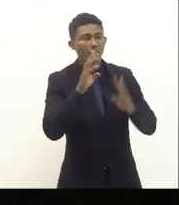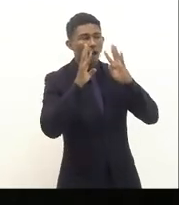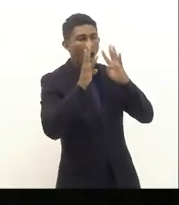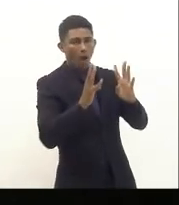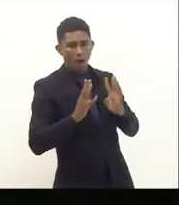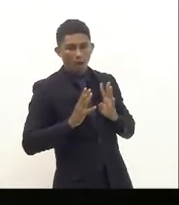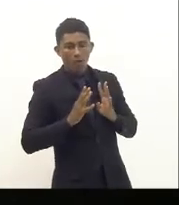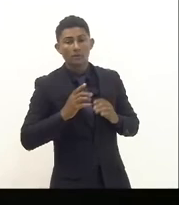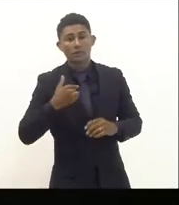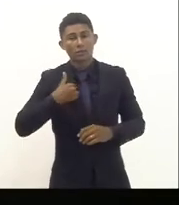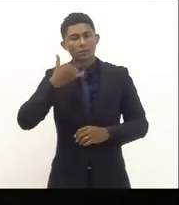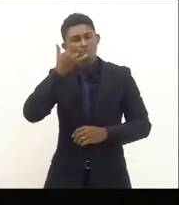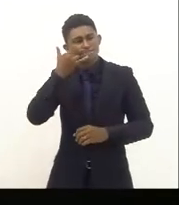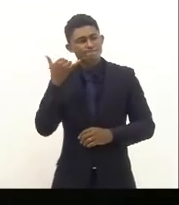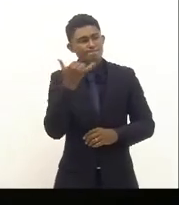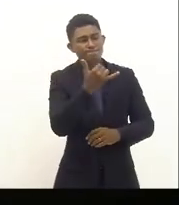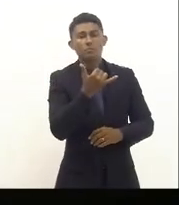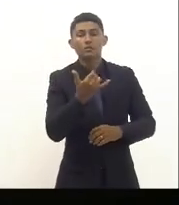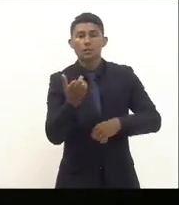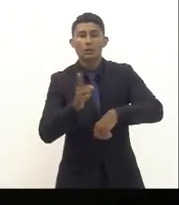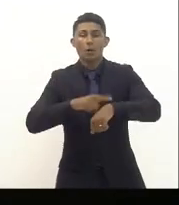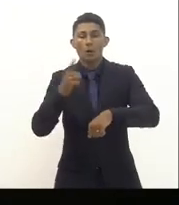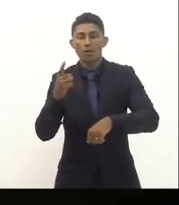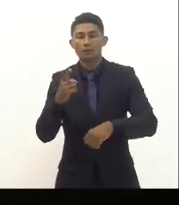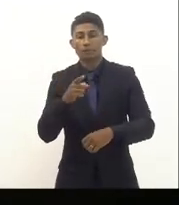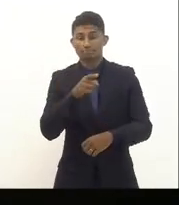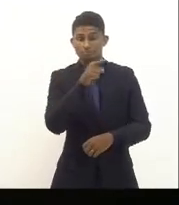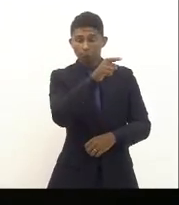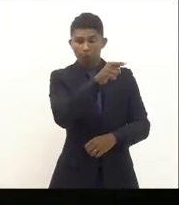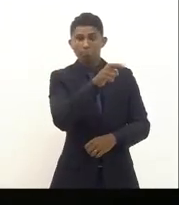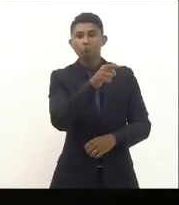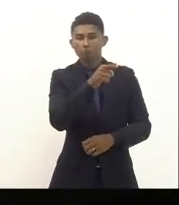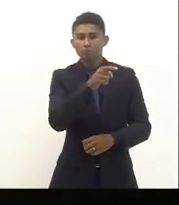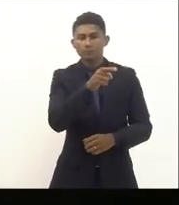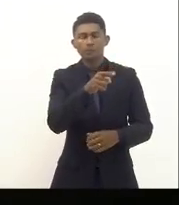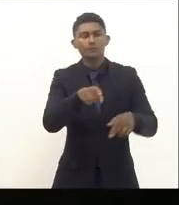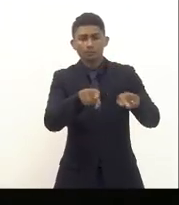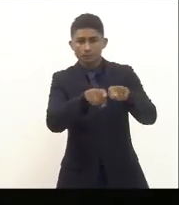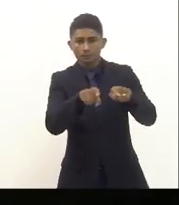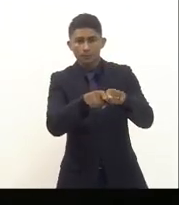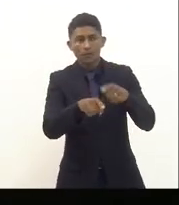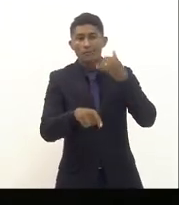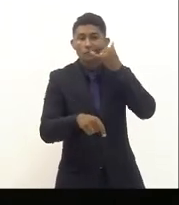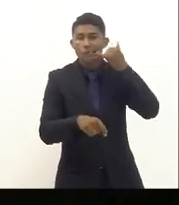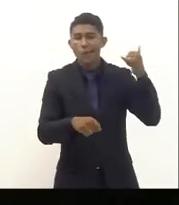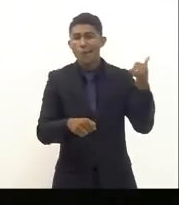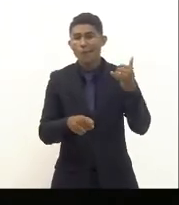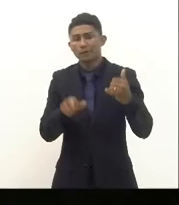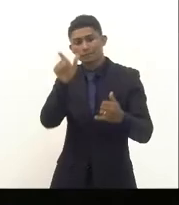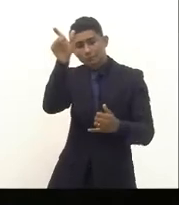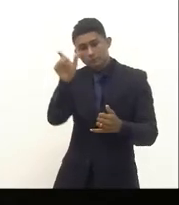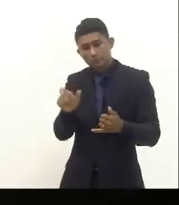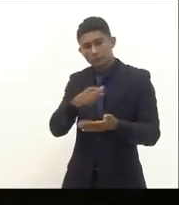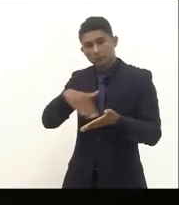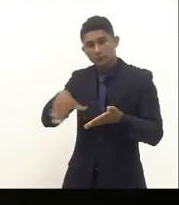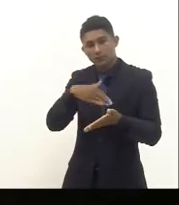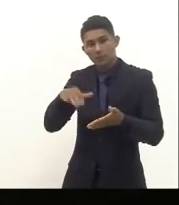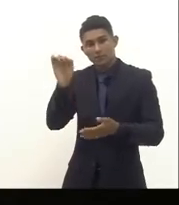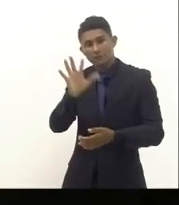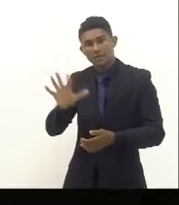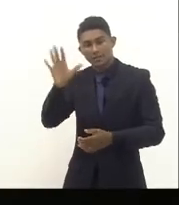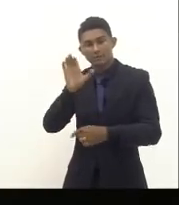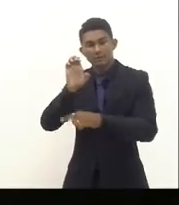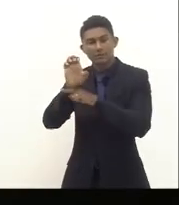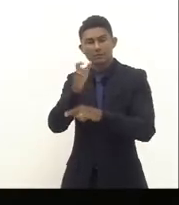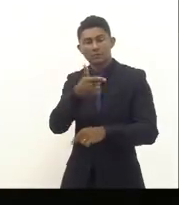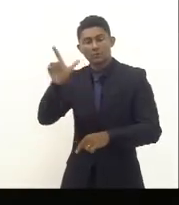fui até ele imediatamente ele fez contato o secretário de fazenda de um outro estado